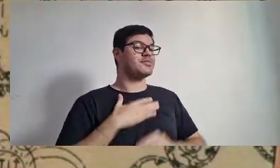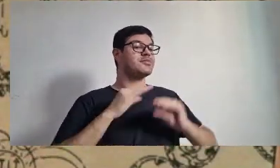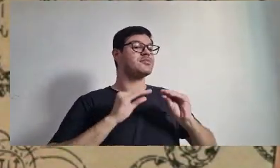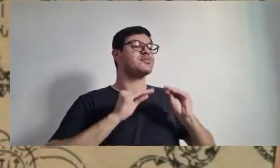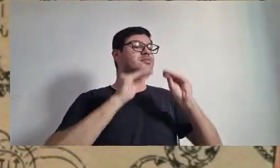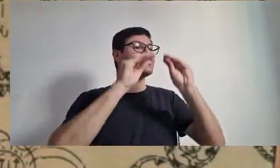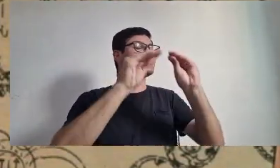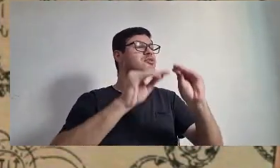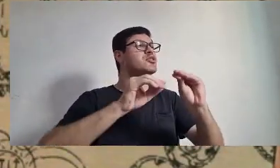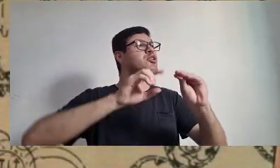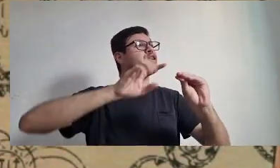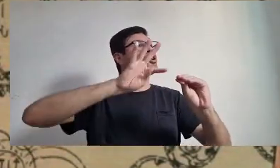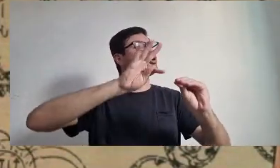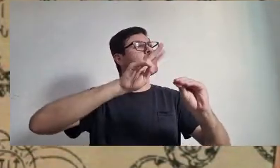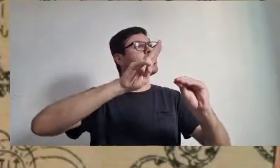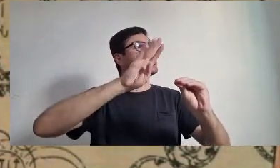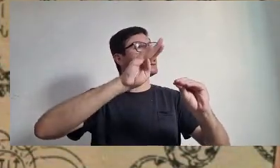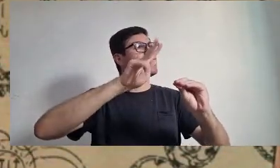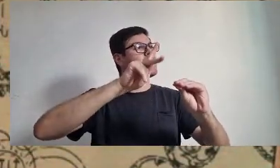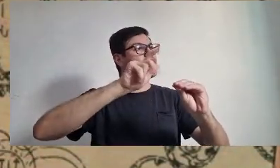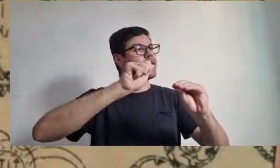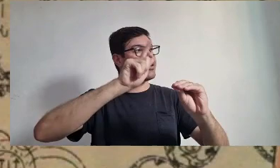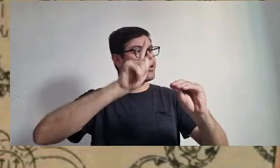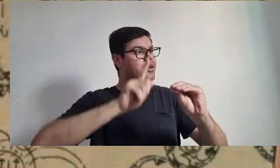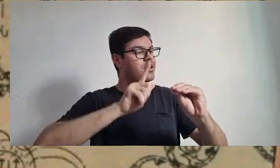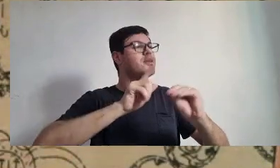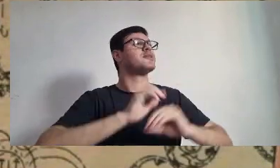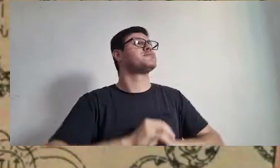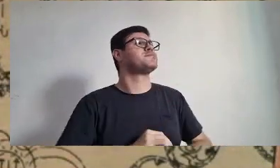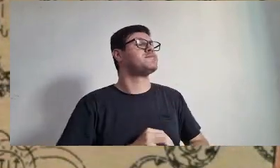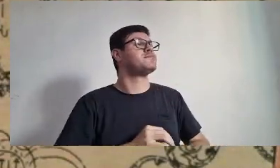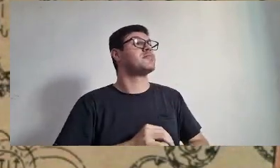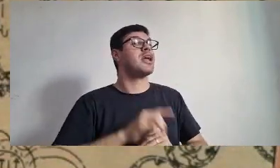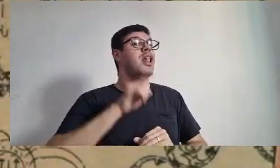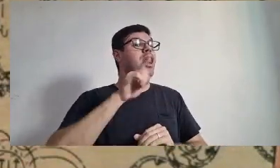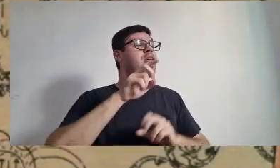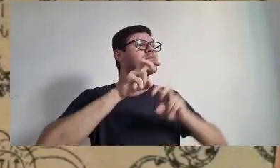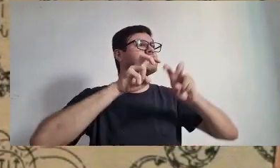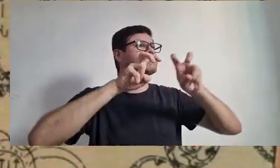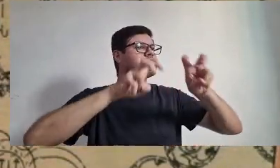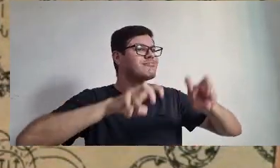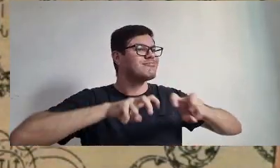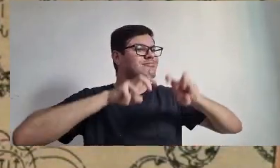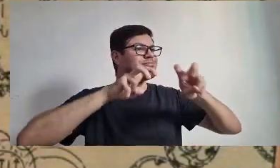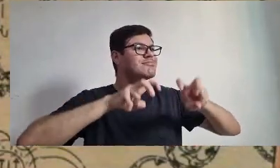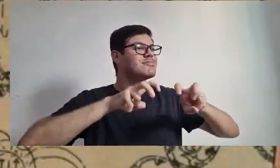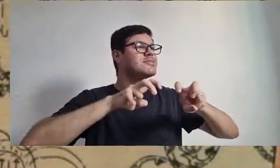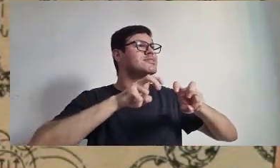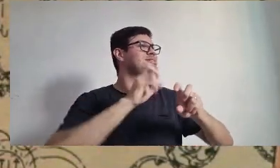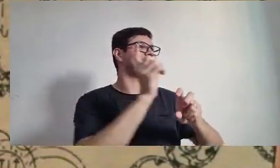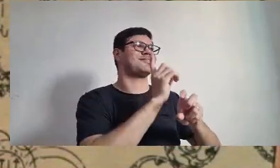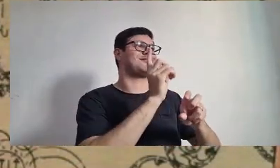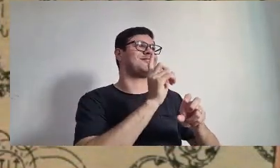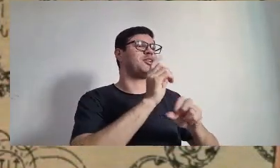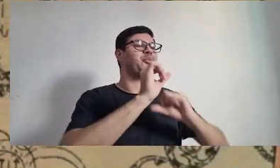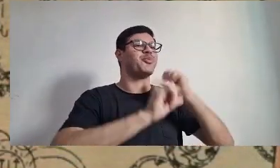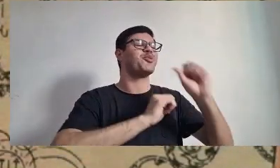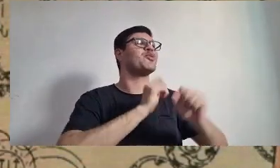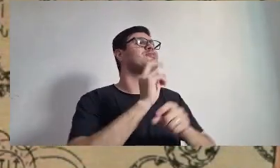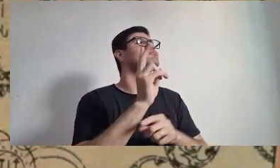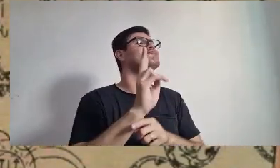Sim. E morar na cidade para conseguir um emprego. Meu pai conseguiu um emprego de vigia e